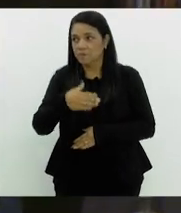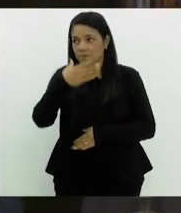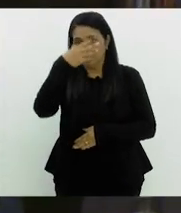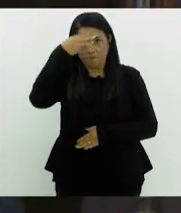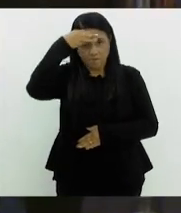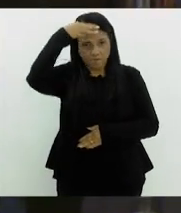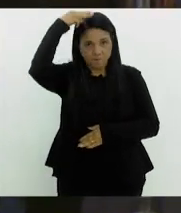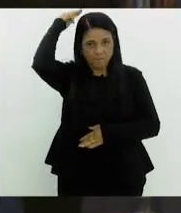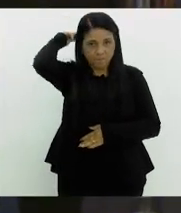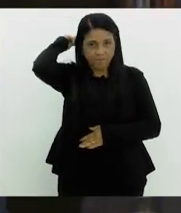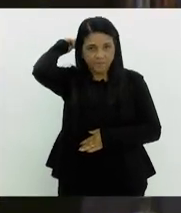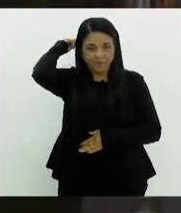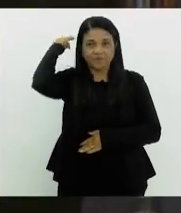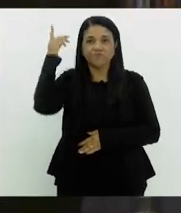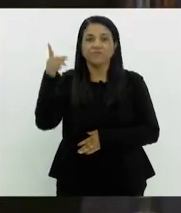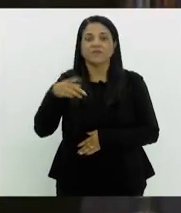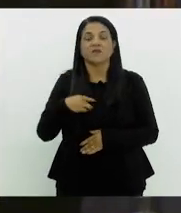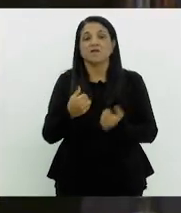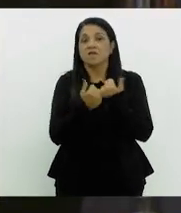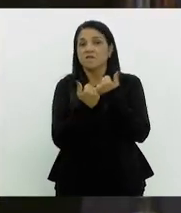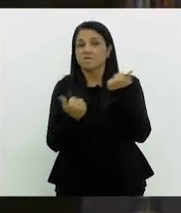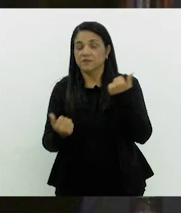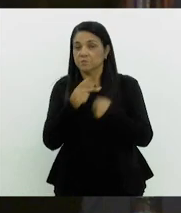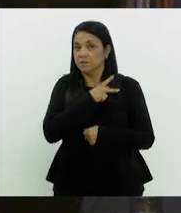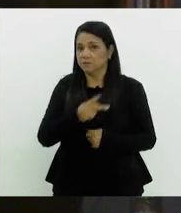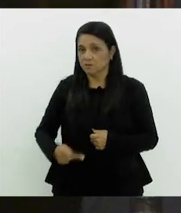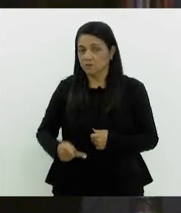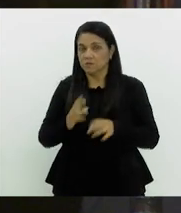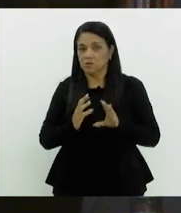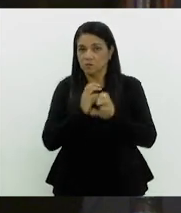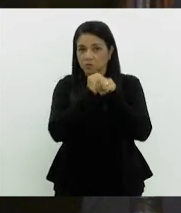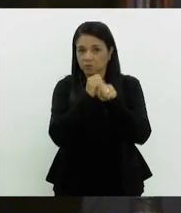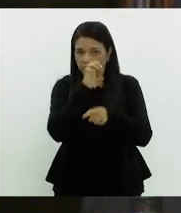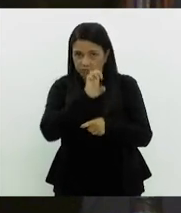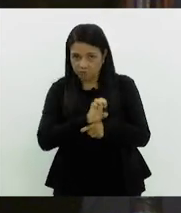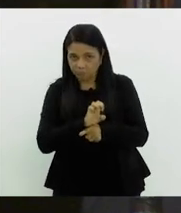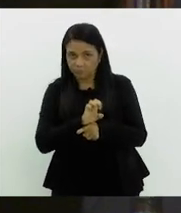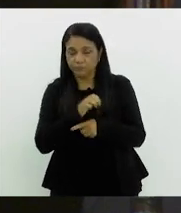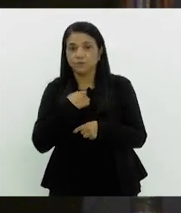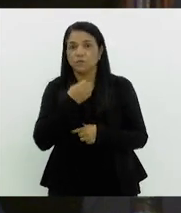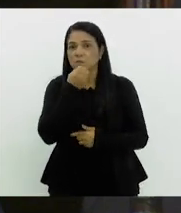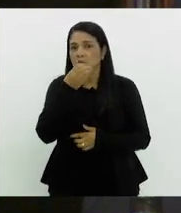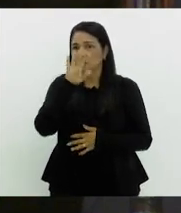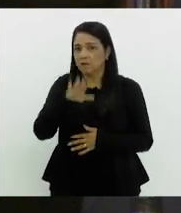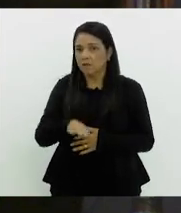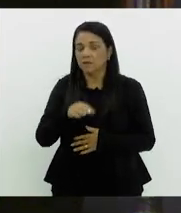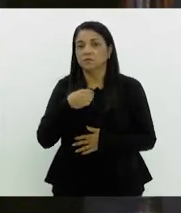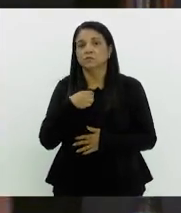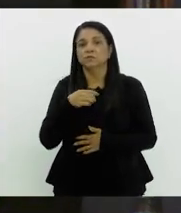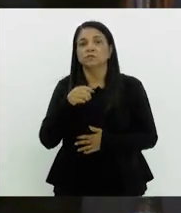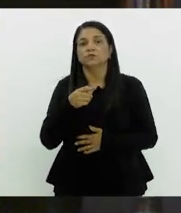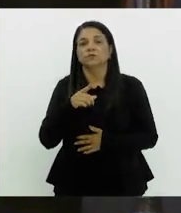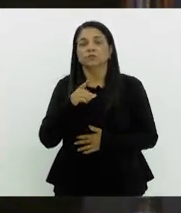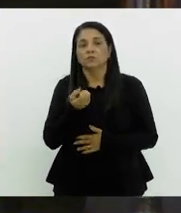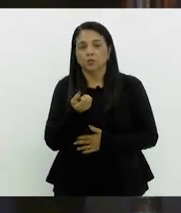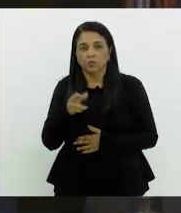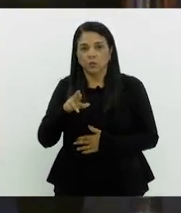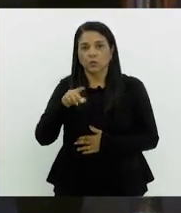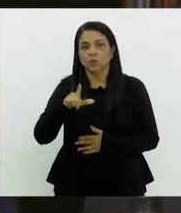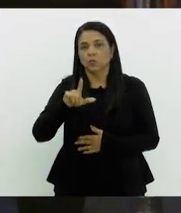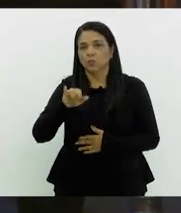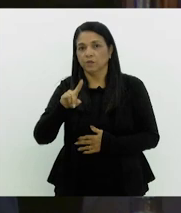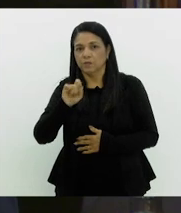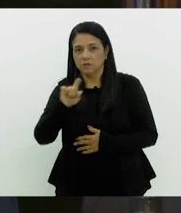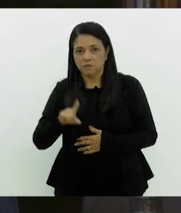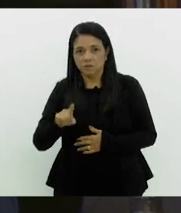vice-presidente do Tribunal de Contas do Estado. E boa tarde, doutor Luiz Antônio Guaraná, presidente do Tribunal